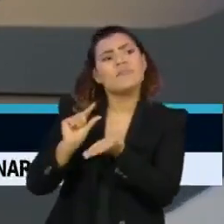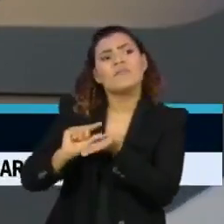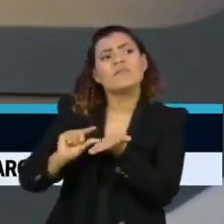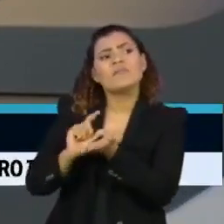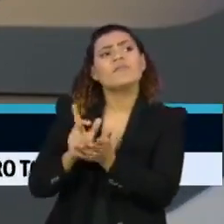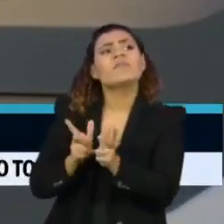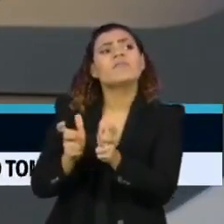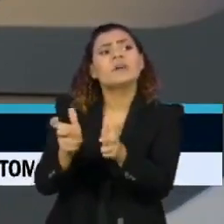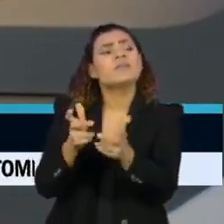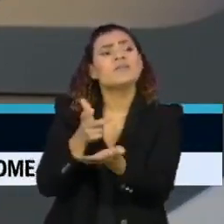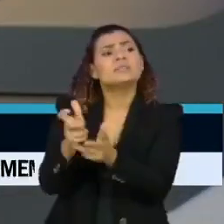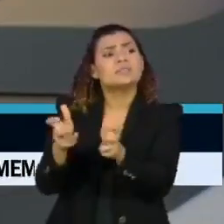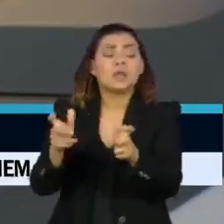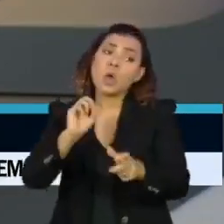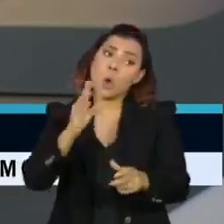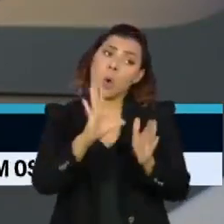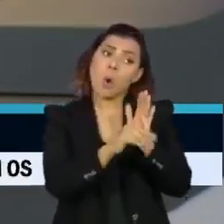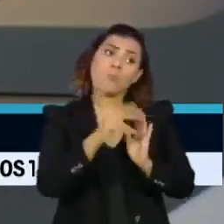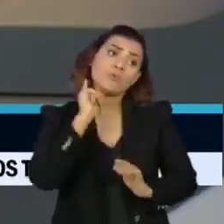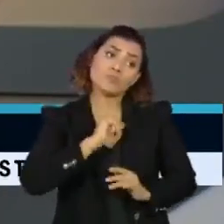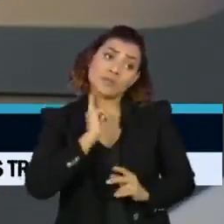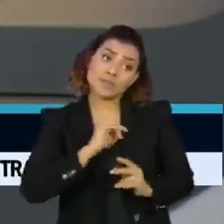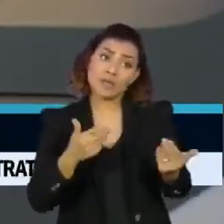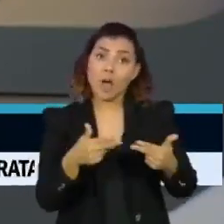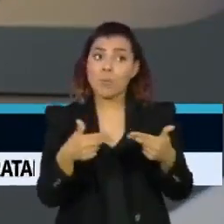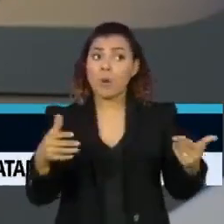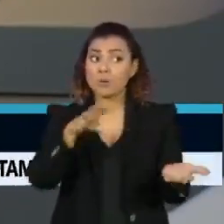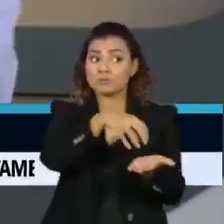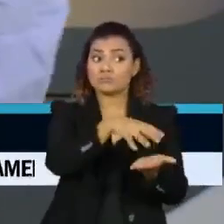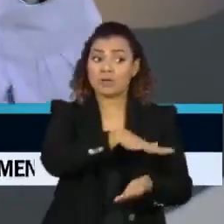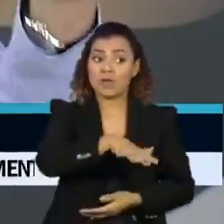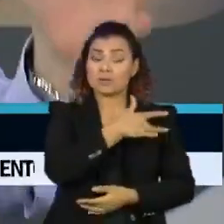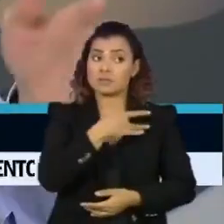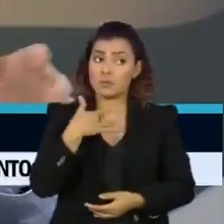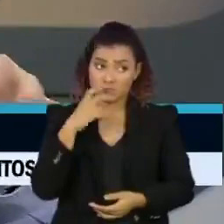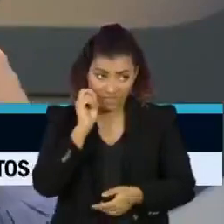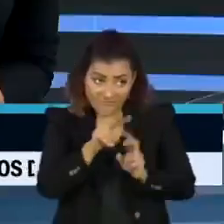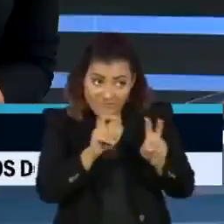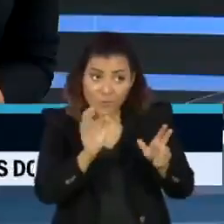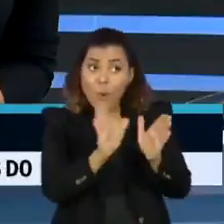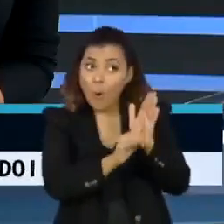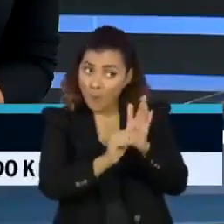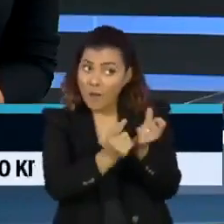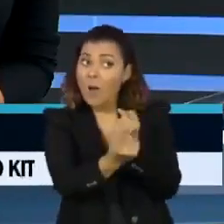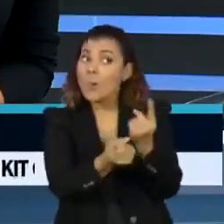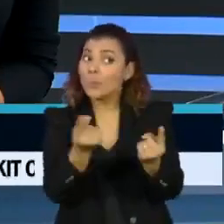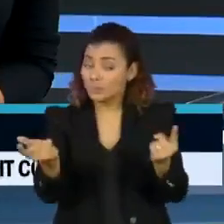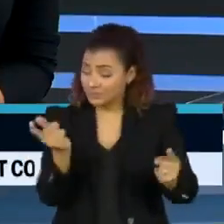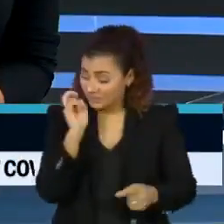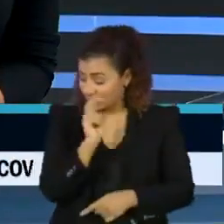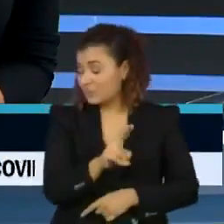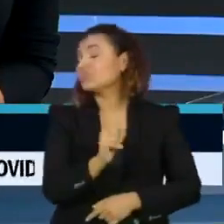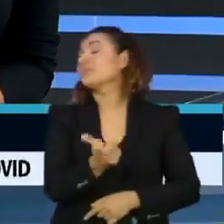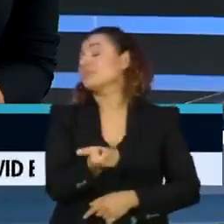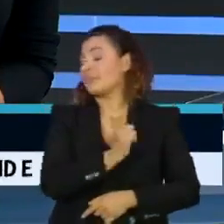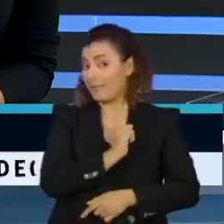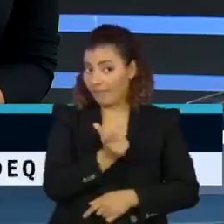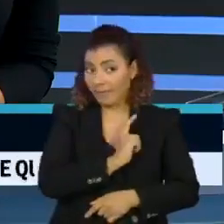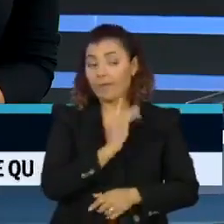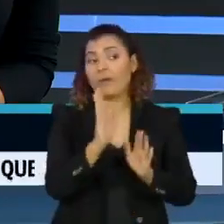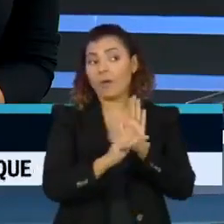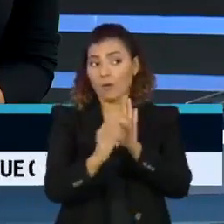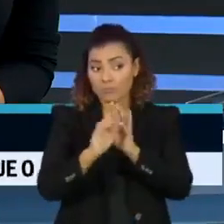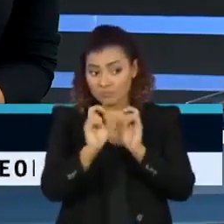Ou foi roubo feito lá em Minas Gerais, em alguma unidade de saúde. Nós estamos vendo pelo Brasil alguns casos de roubo de